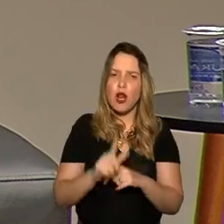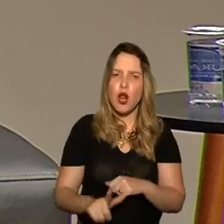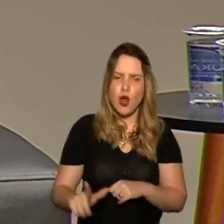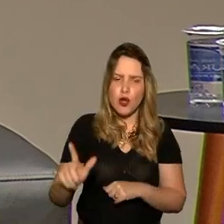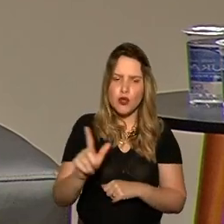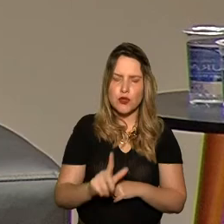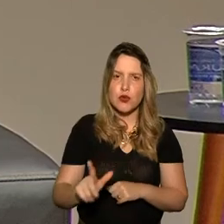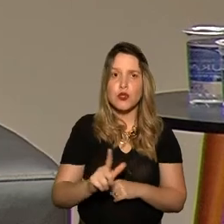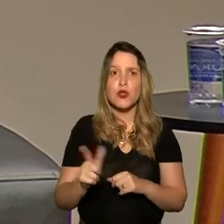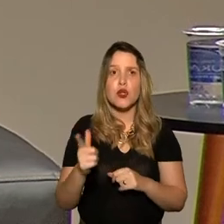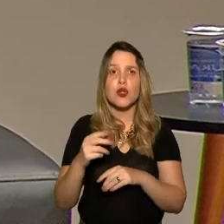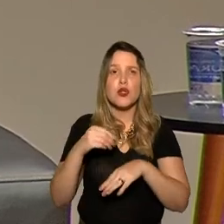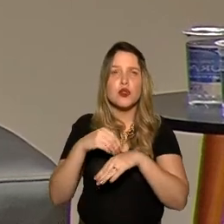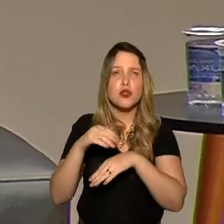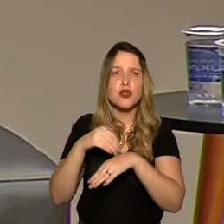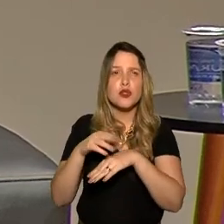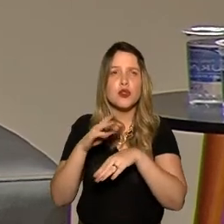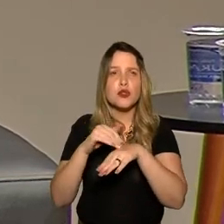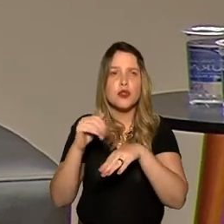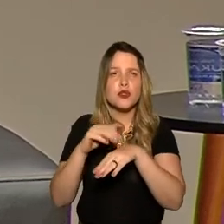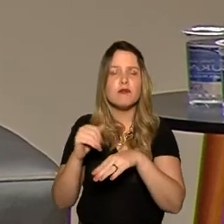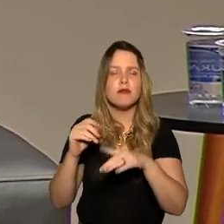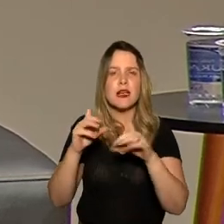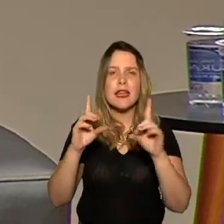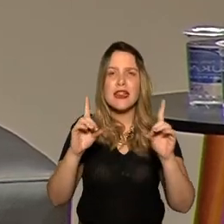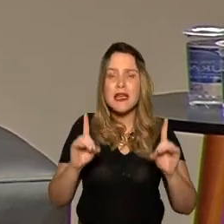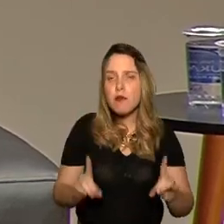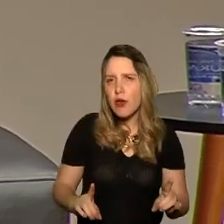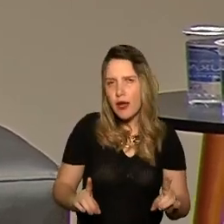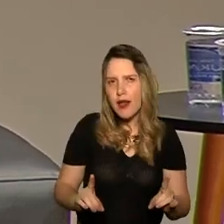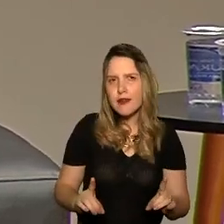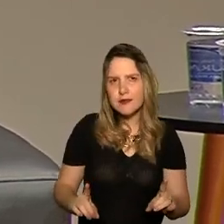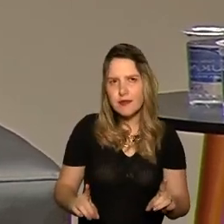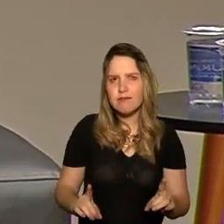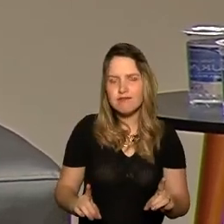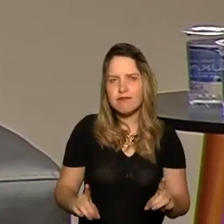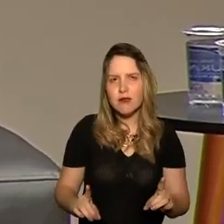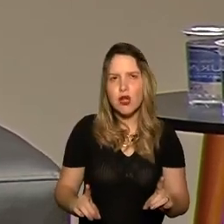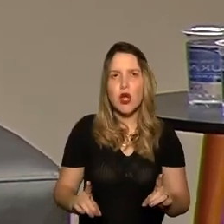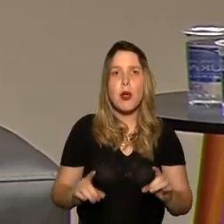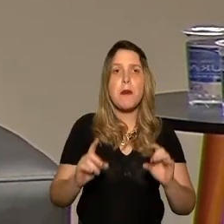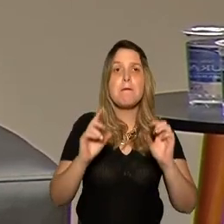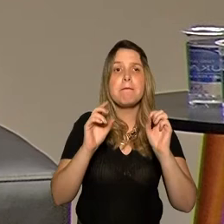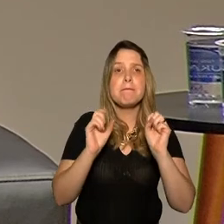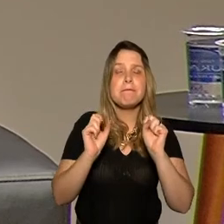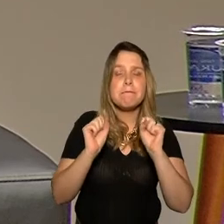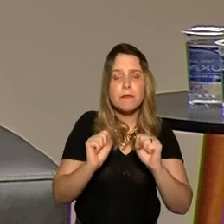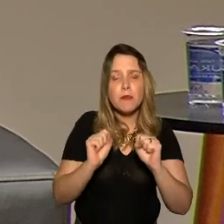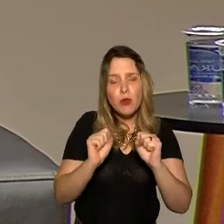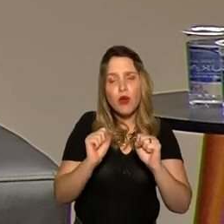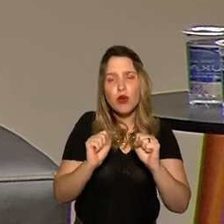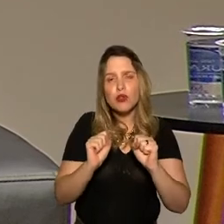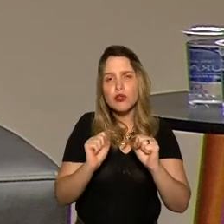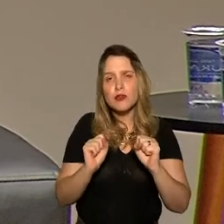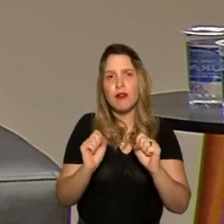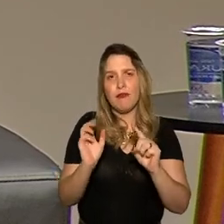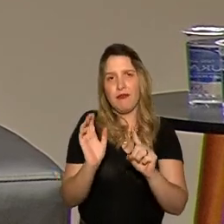que convencionou-se chamar de democratização do acesso aos bens culturais possa enfim